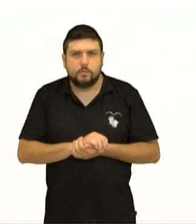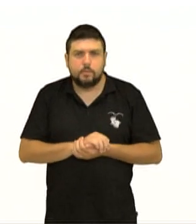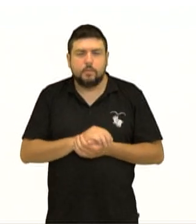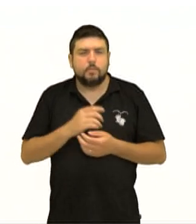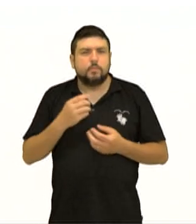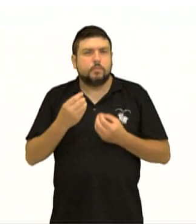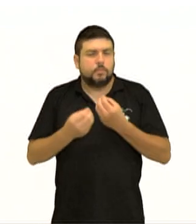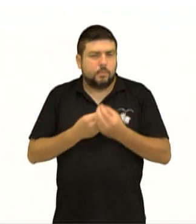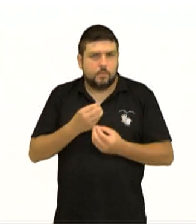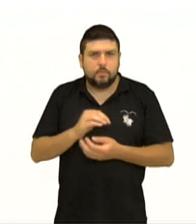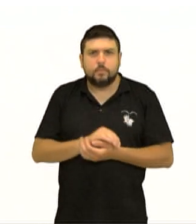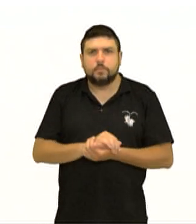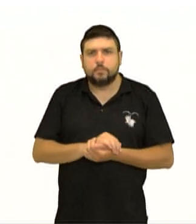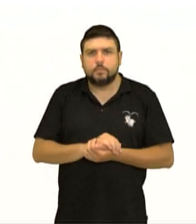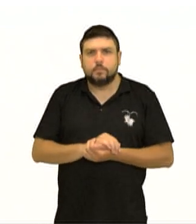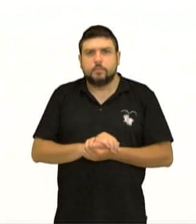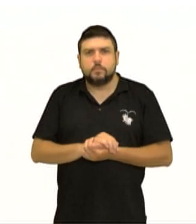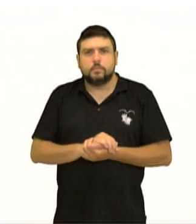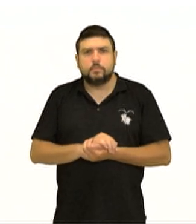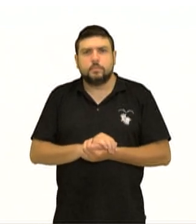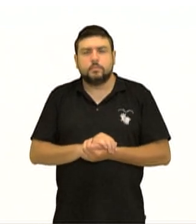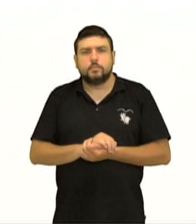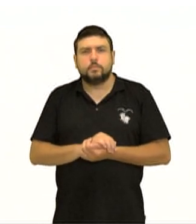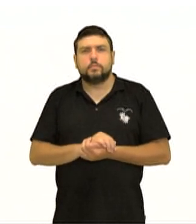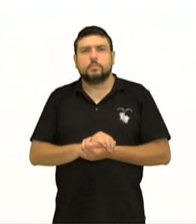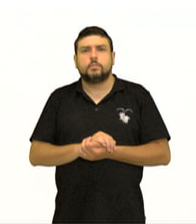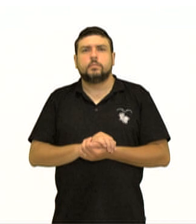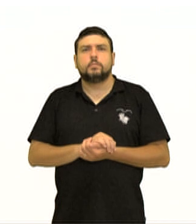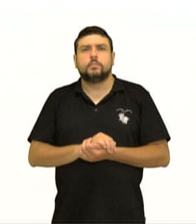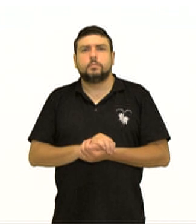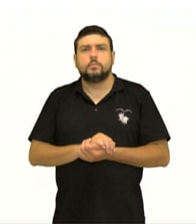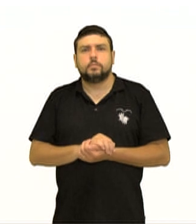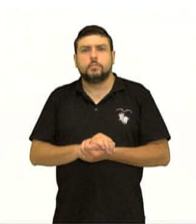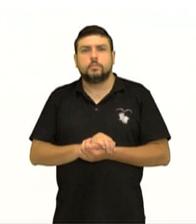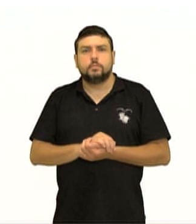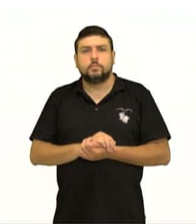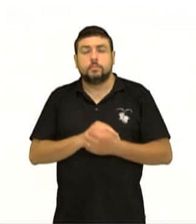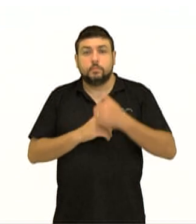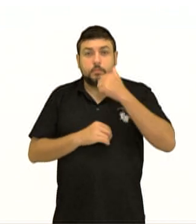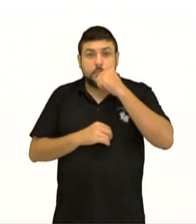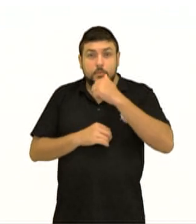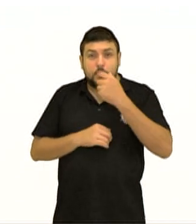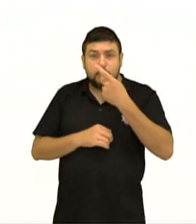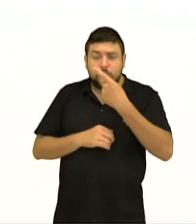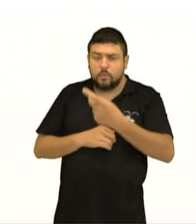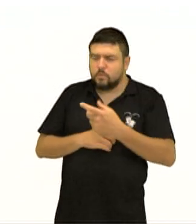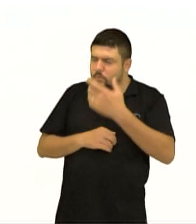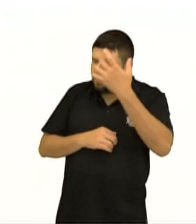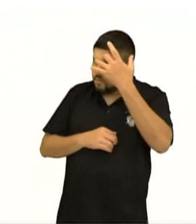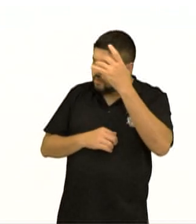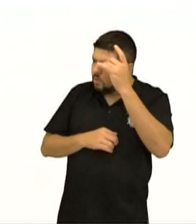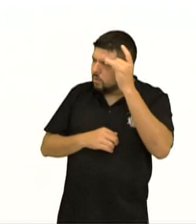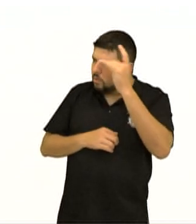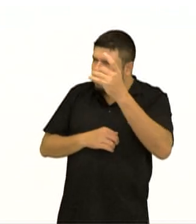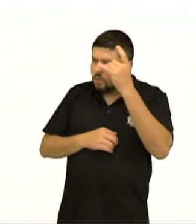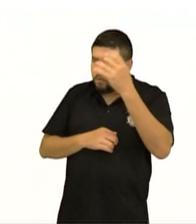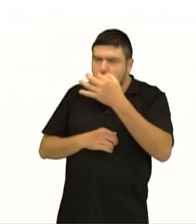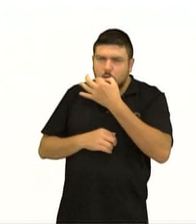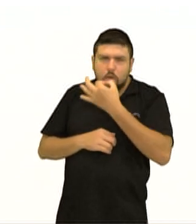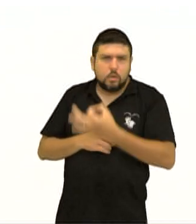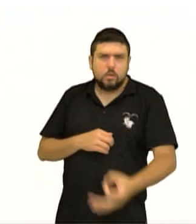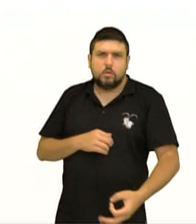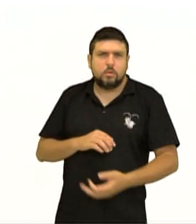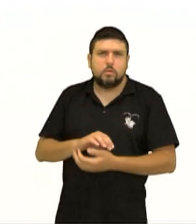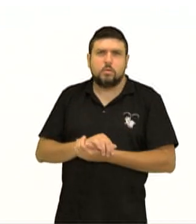assim: I've got a terrible headache. Tô com uma dor de cabeça terrível. Então esse é o problema dela, ela tá com uma